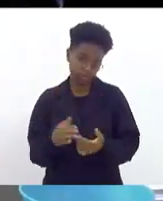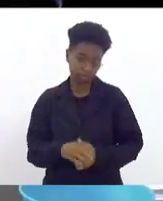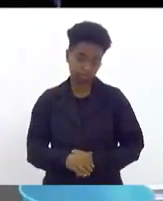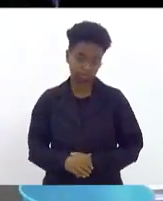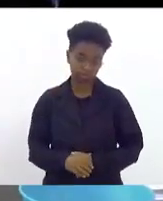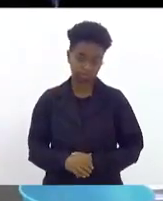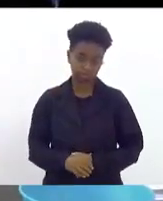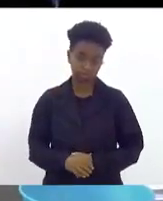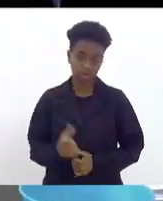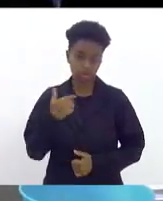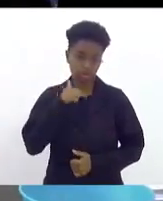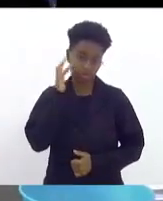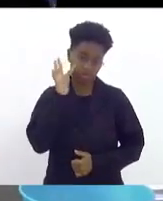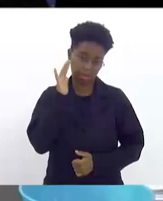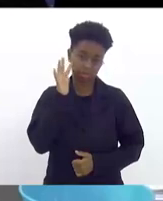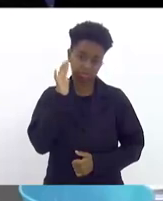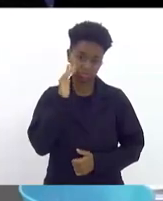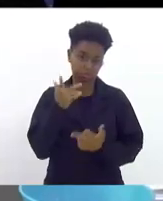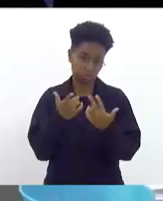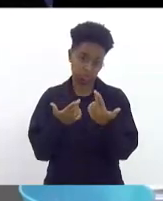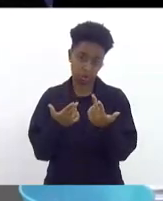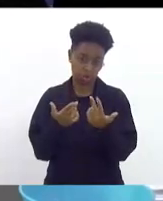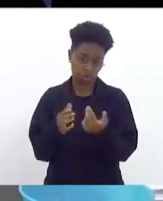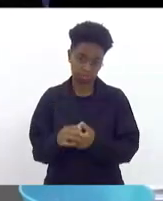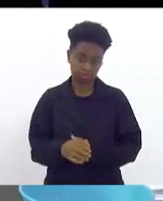eu imagino você